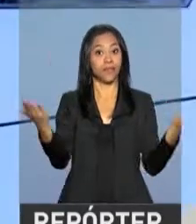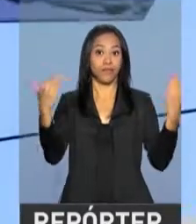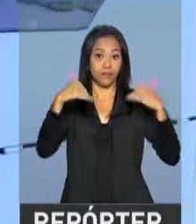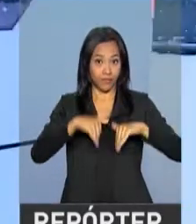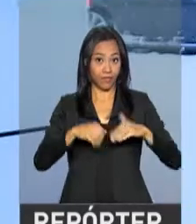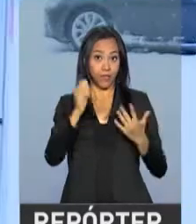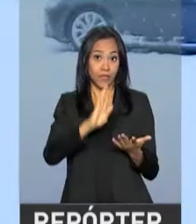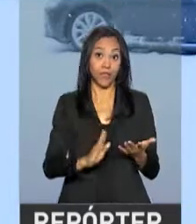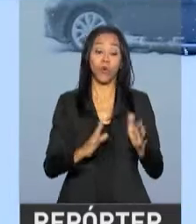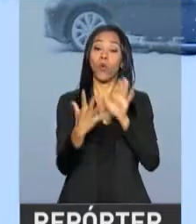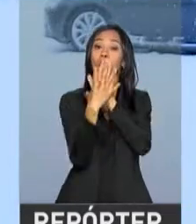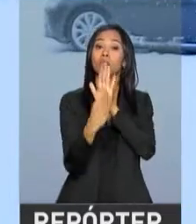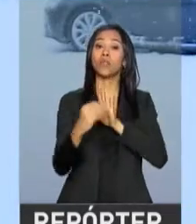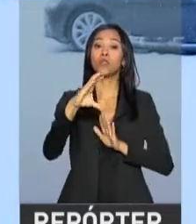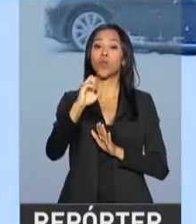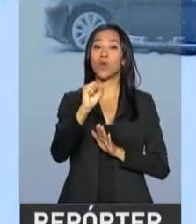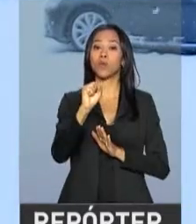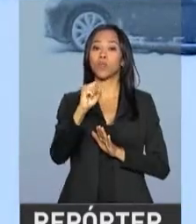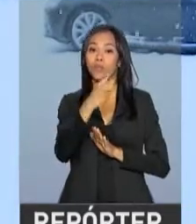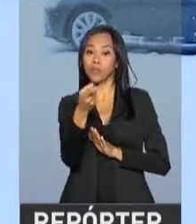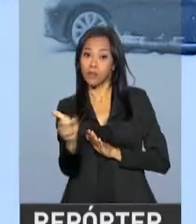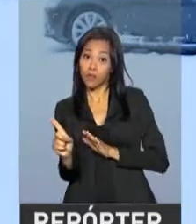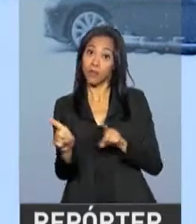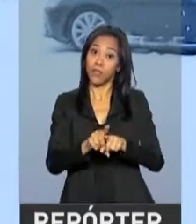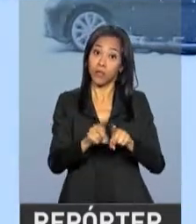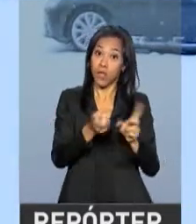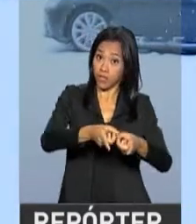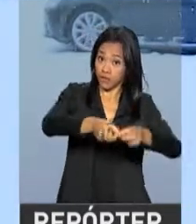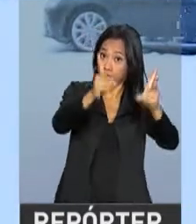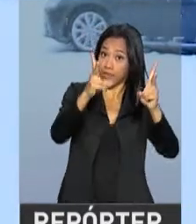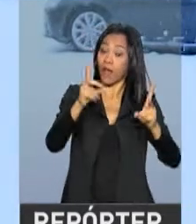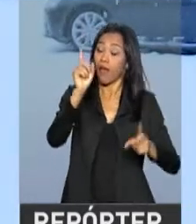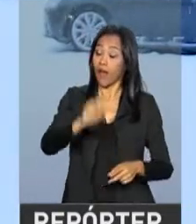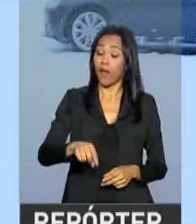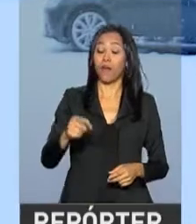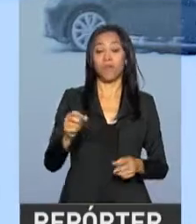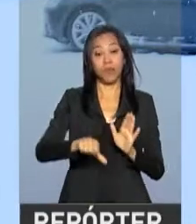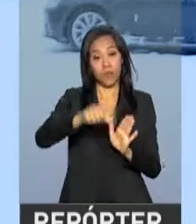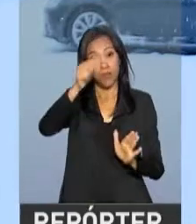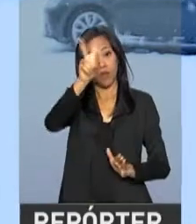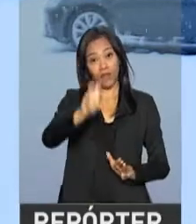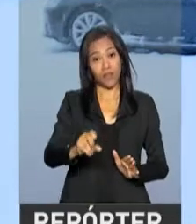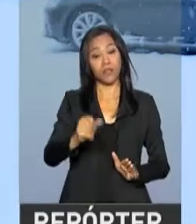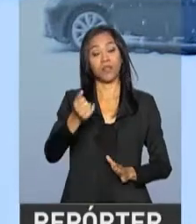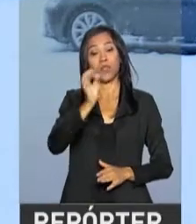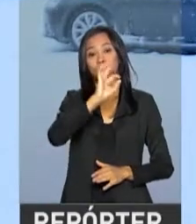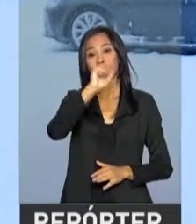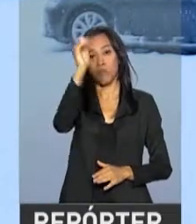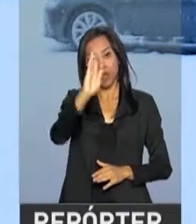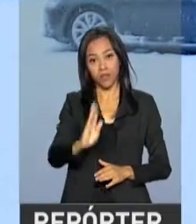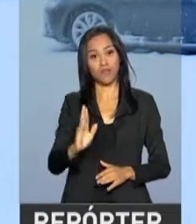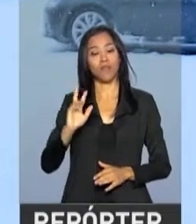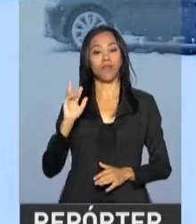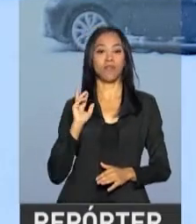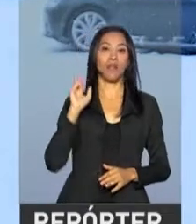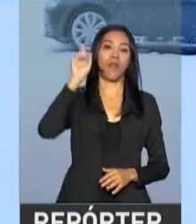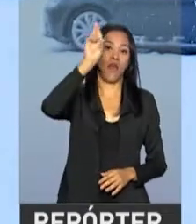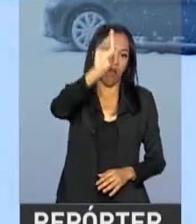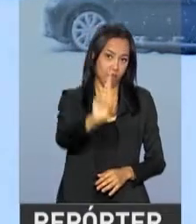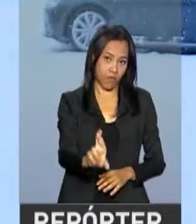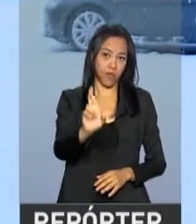privatizações é a primeira vez desde 2014 que o brasil vai ser representado pelo presidente da república